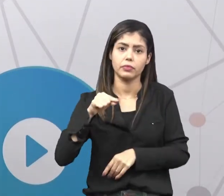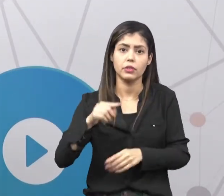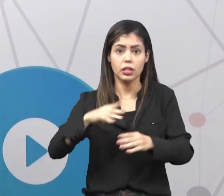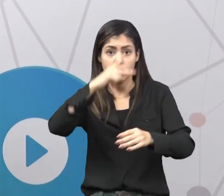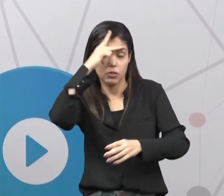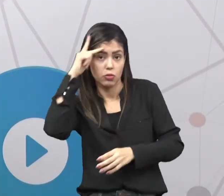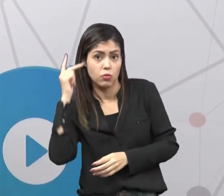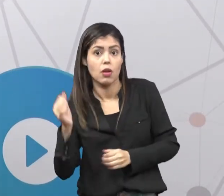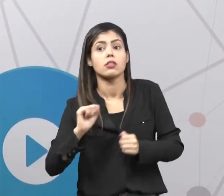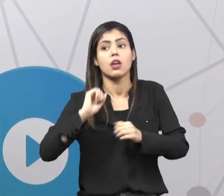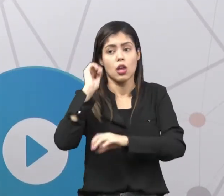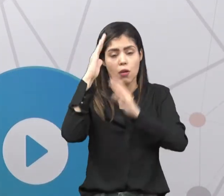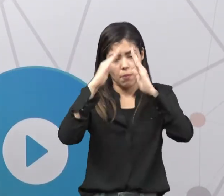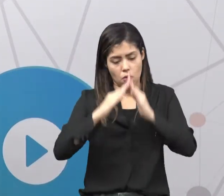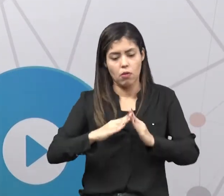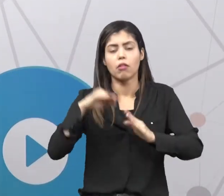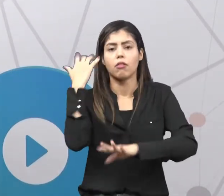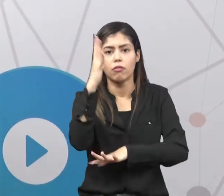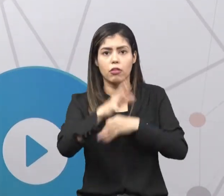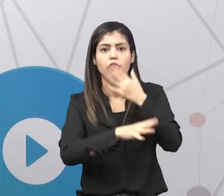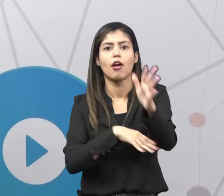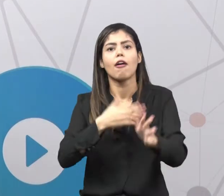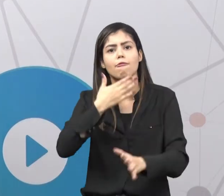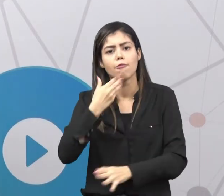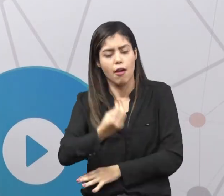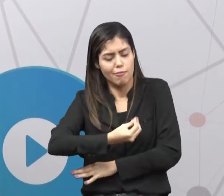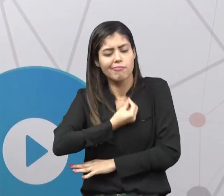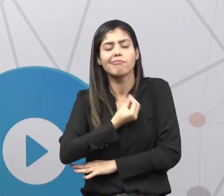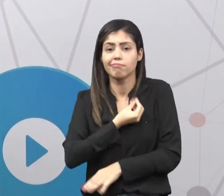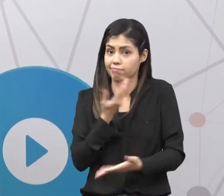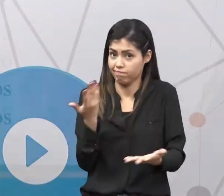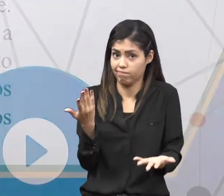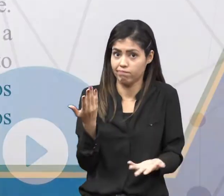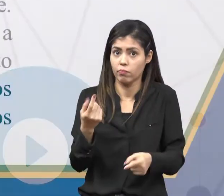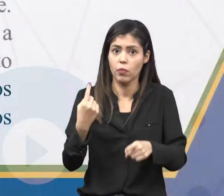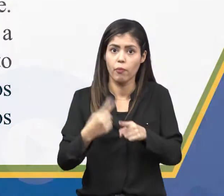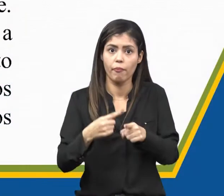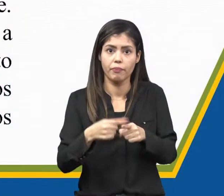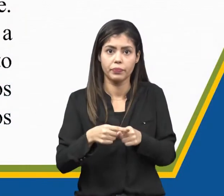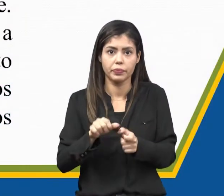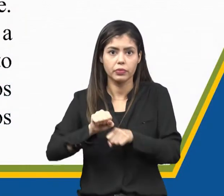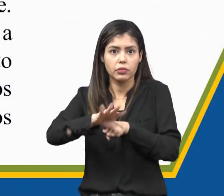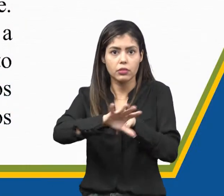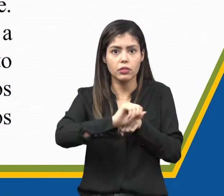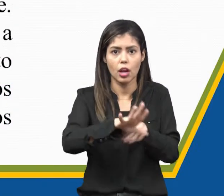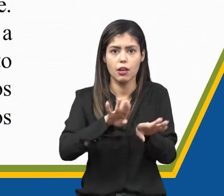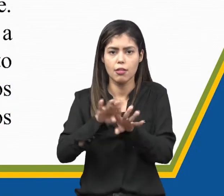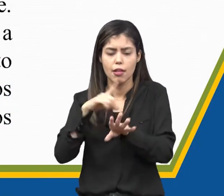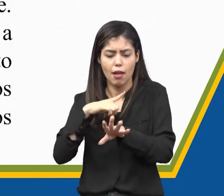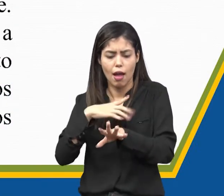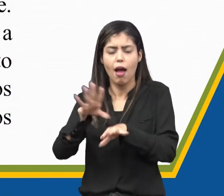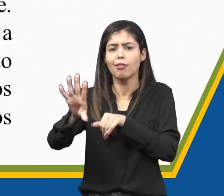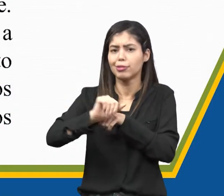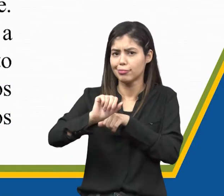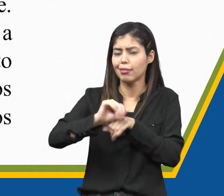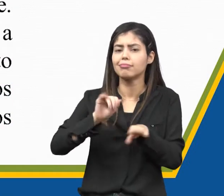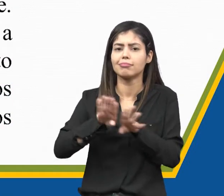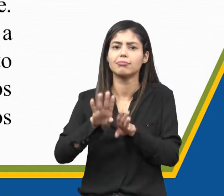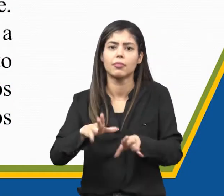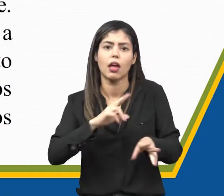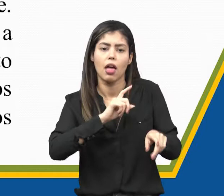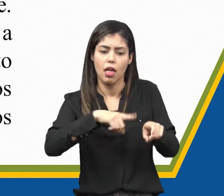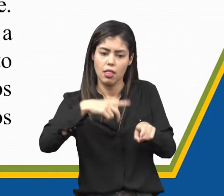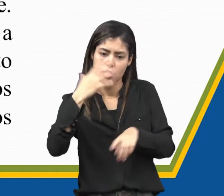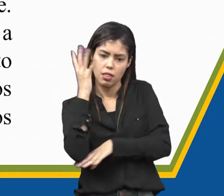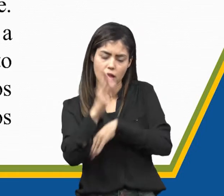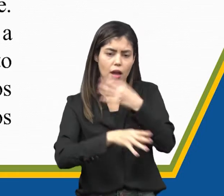que moram na floresta, eles têm uma qualidade de vida bem melhor. Então, o fornecimento desses recursos naturais, tais como recurso